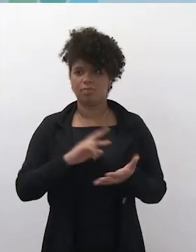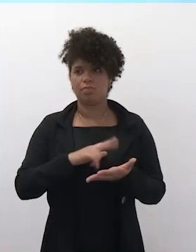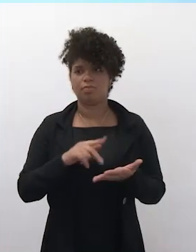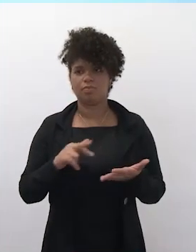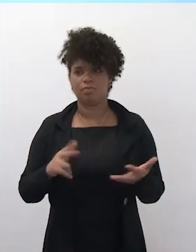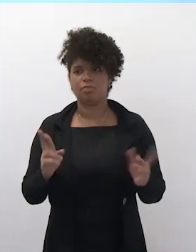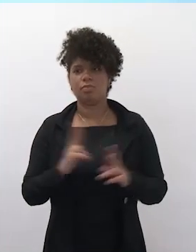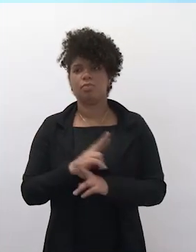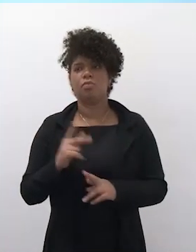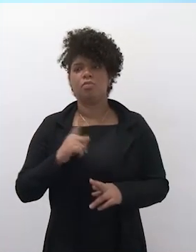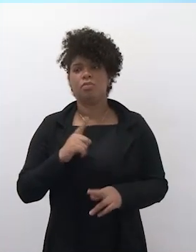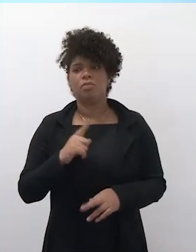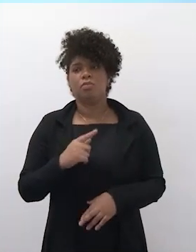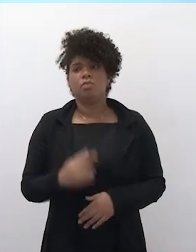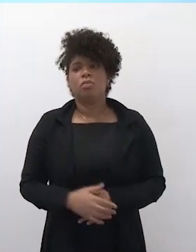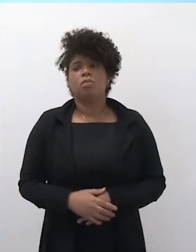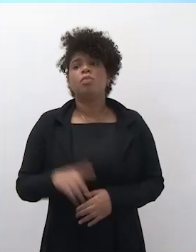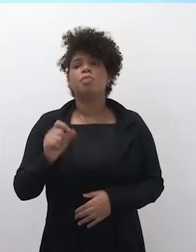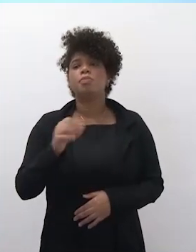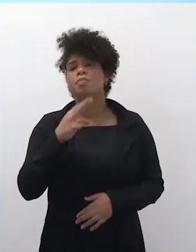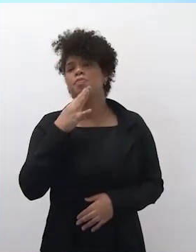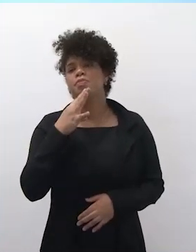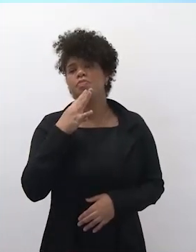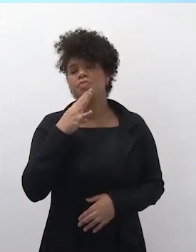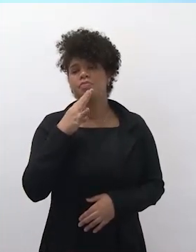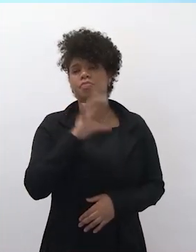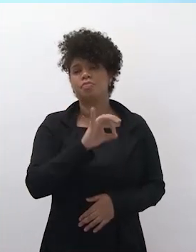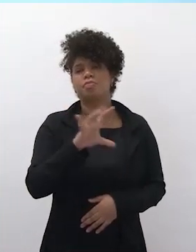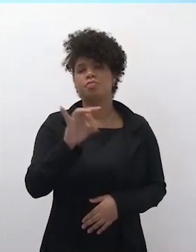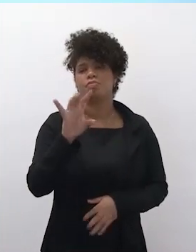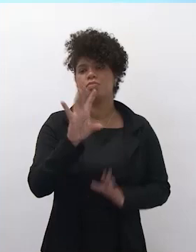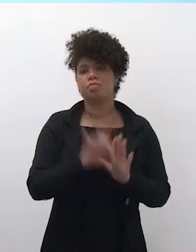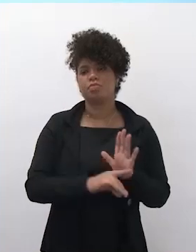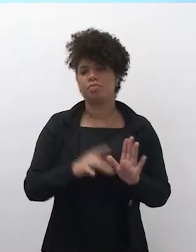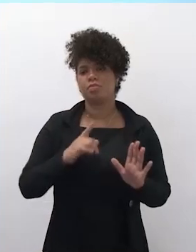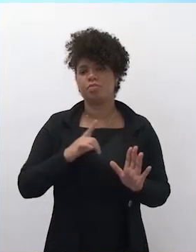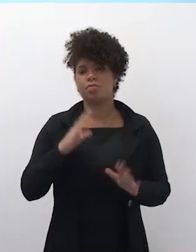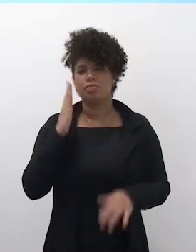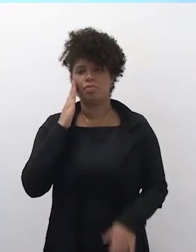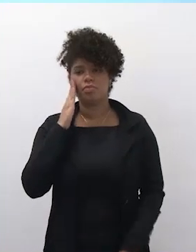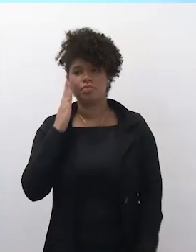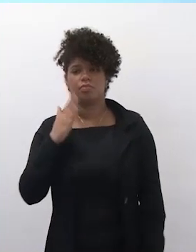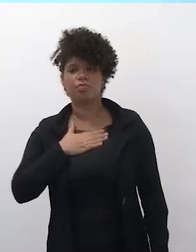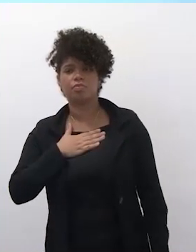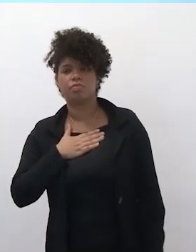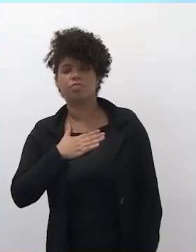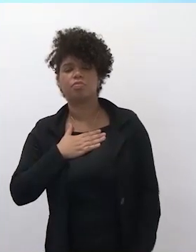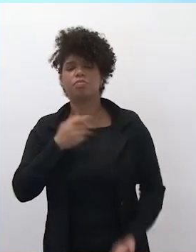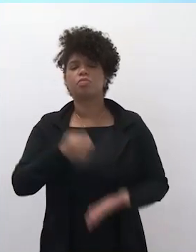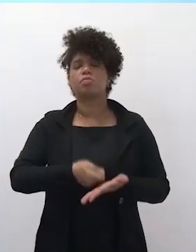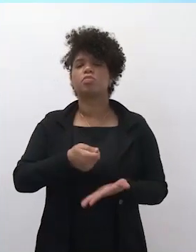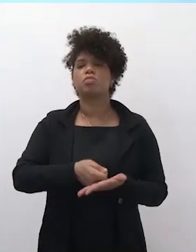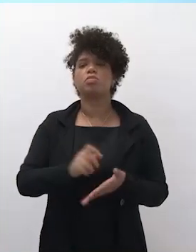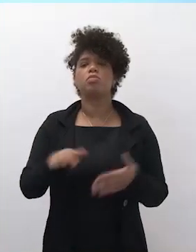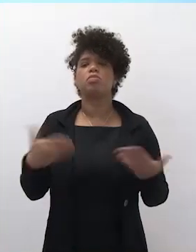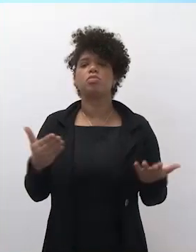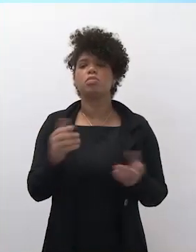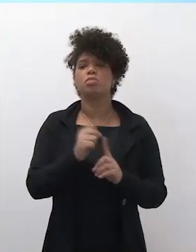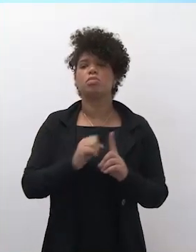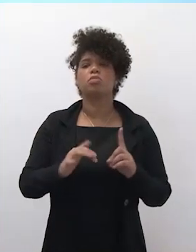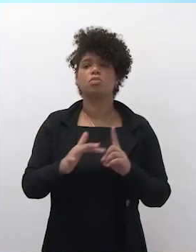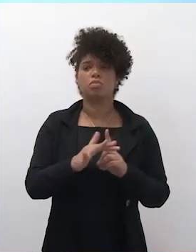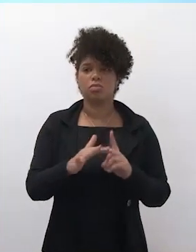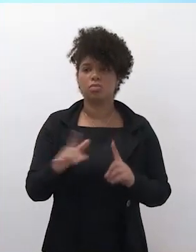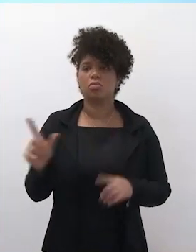tem a ver com o fato de você conhecer os seus direitos, né? De você saber quais são os seus deveres perante a sociedade que você vive,